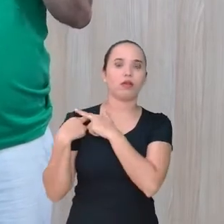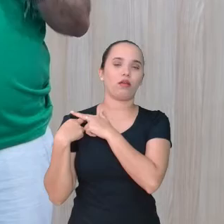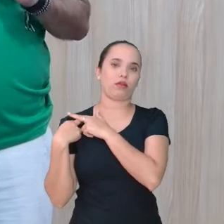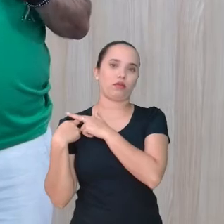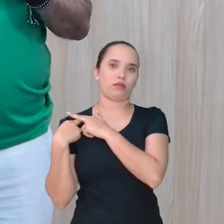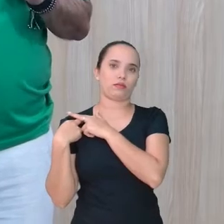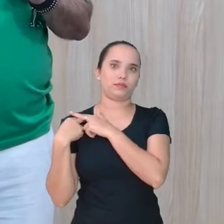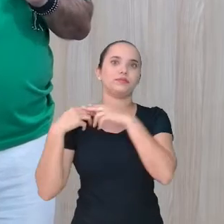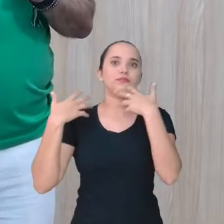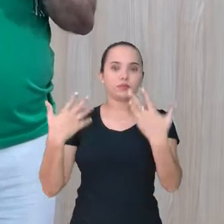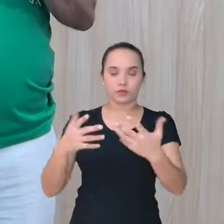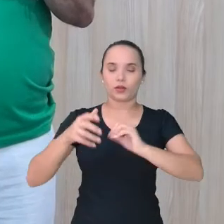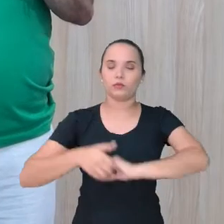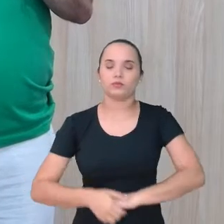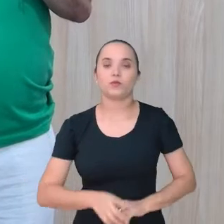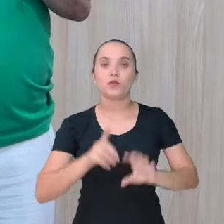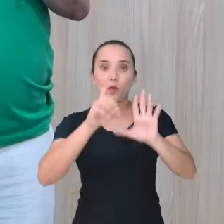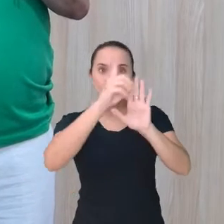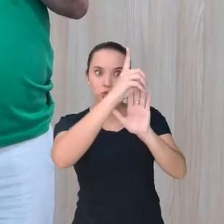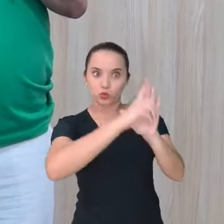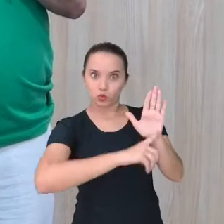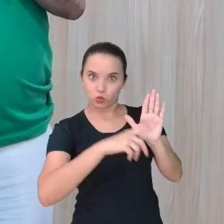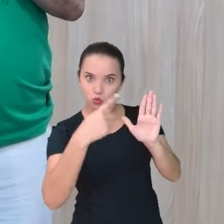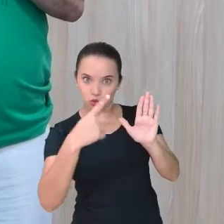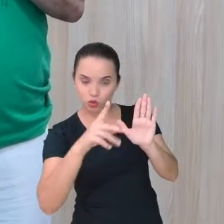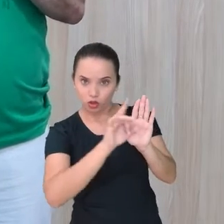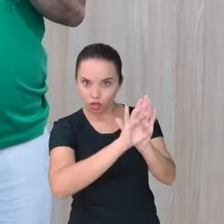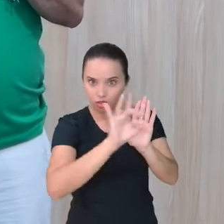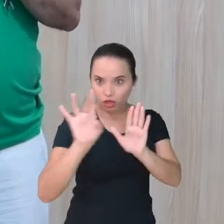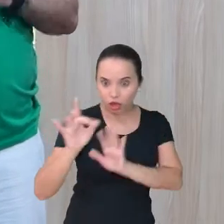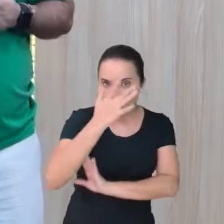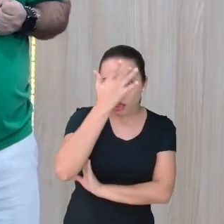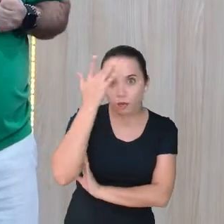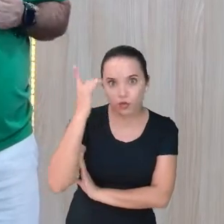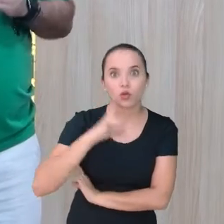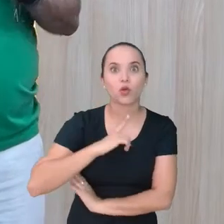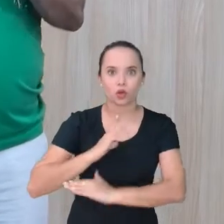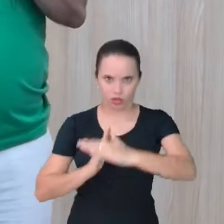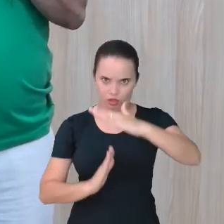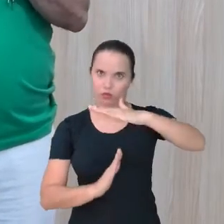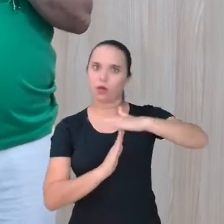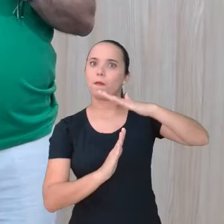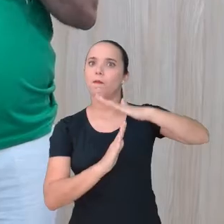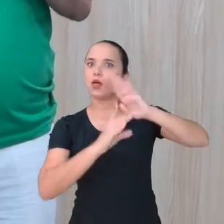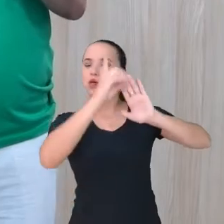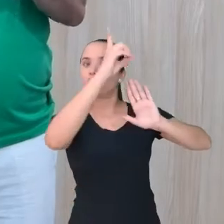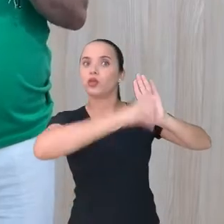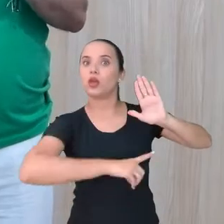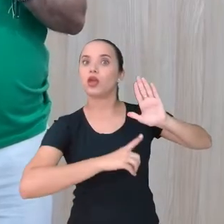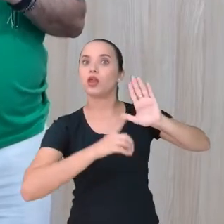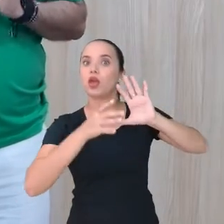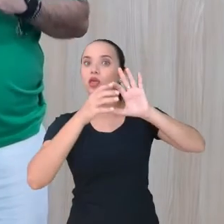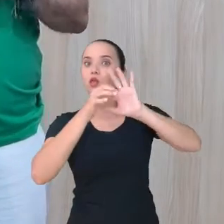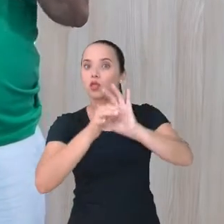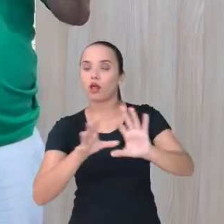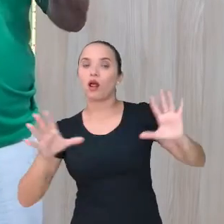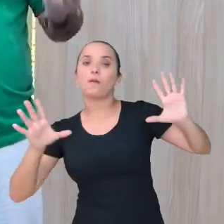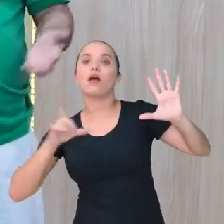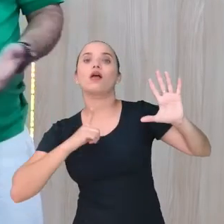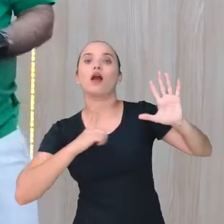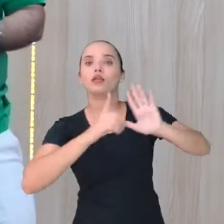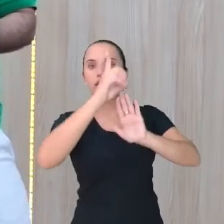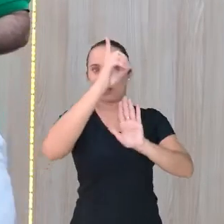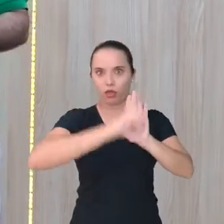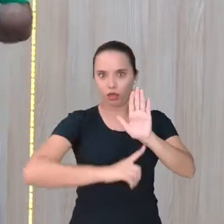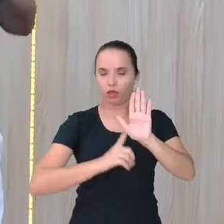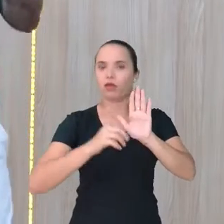de liberdade, ele tem um certo limite. E o limite é o limite posto, né, pelas